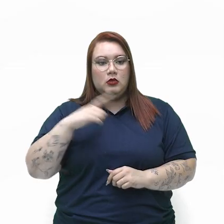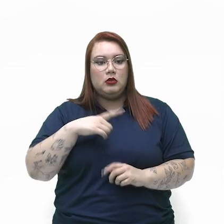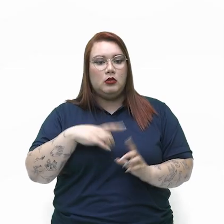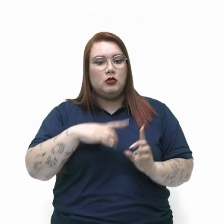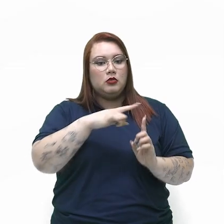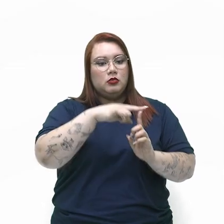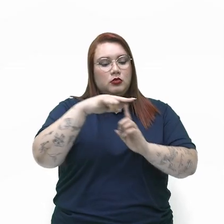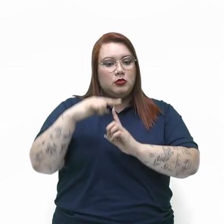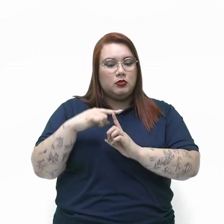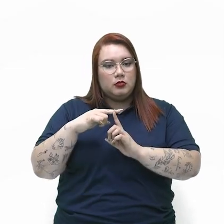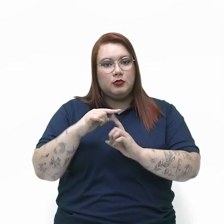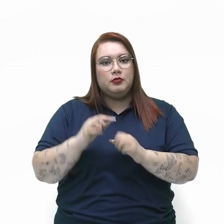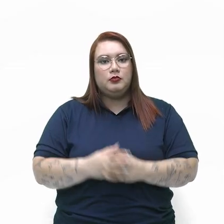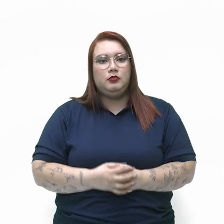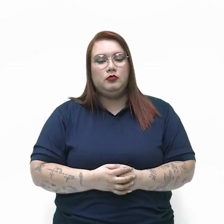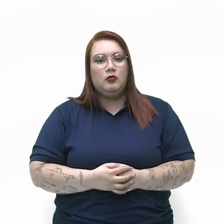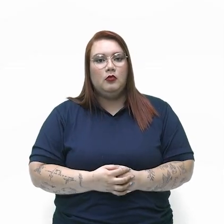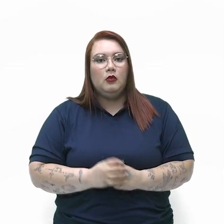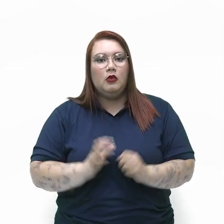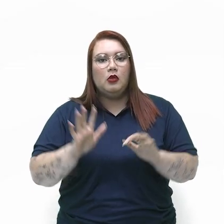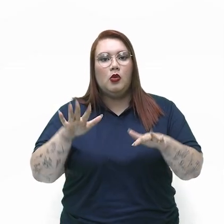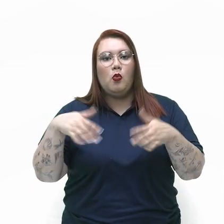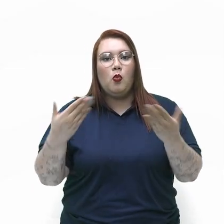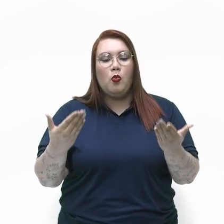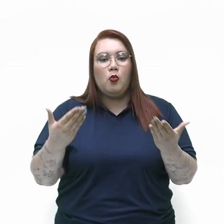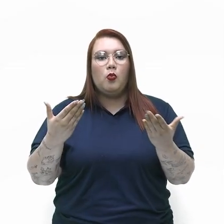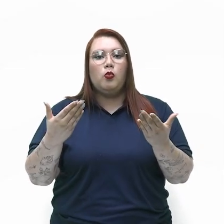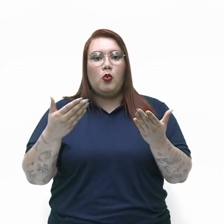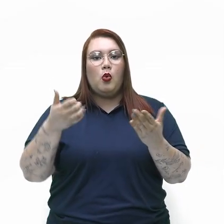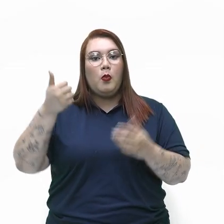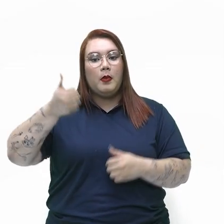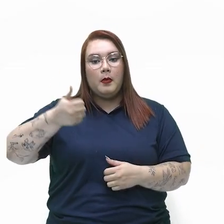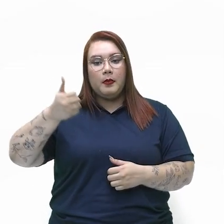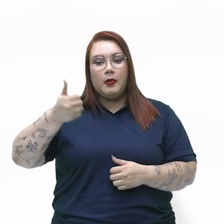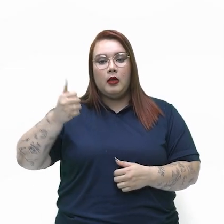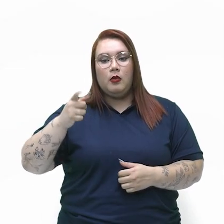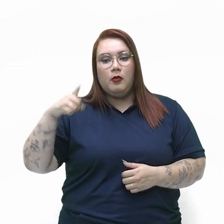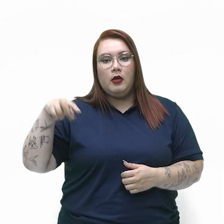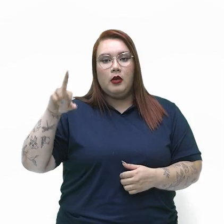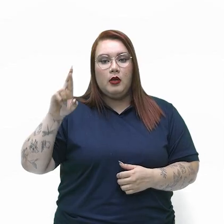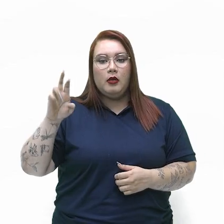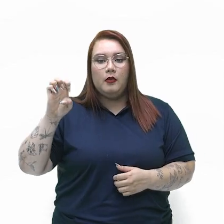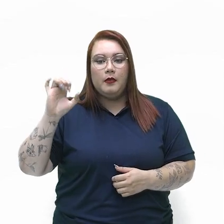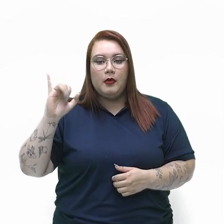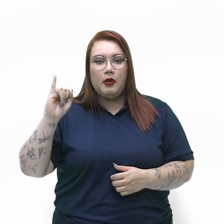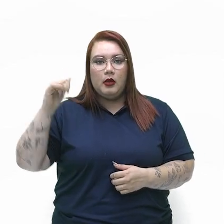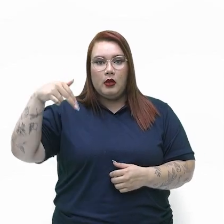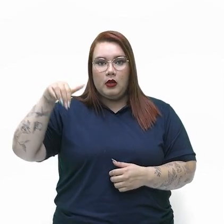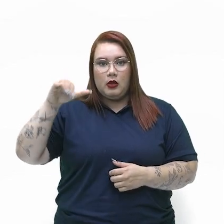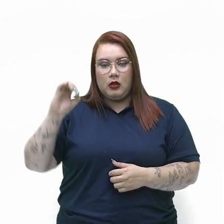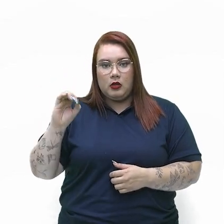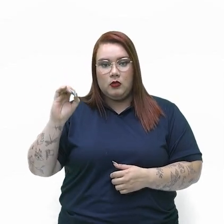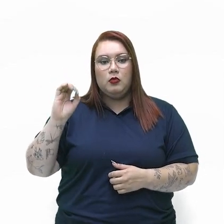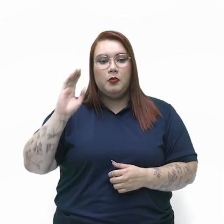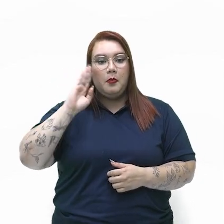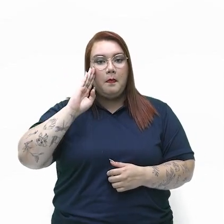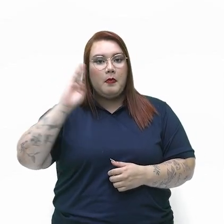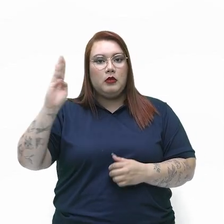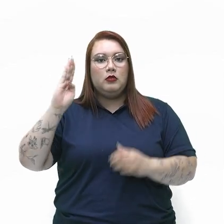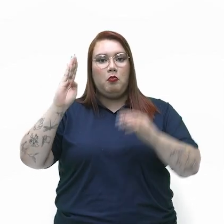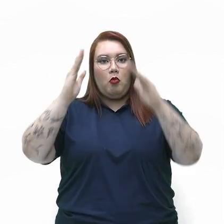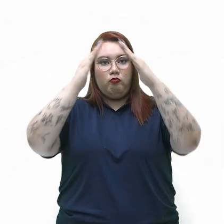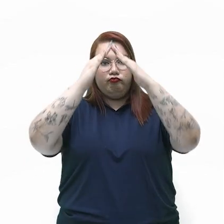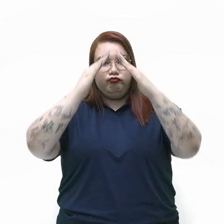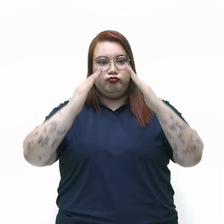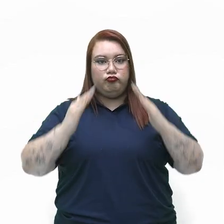táxons. A gente observa que nesse sistema hierárquico, o reino é a maior das categorias. A gente vai observar que ele está lá no topo